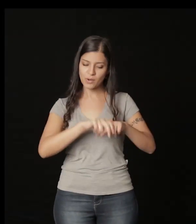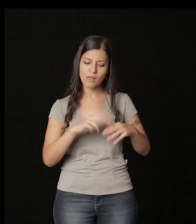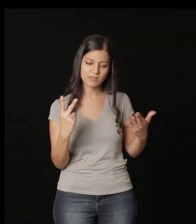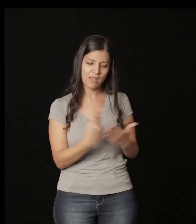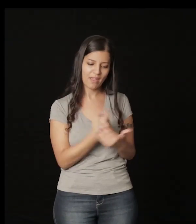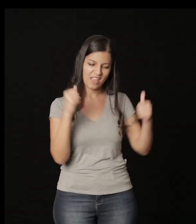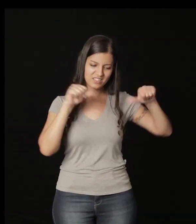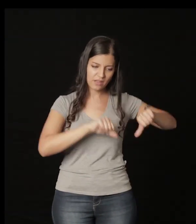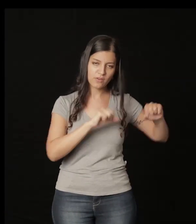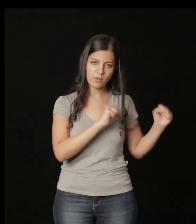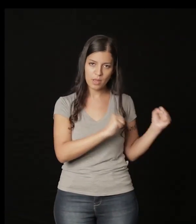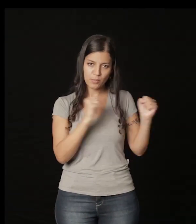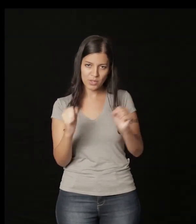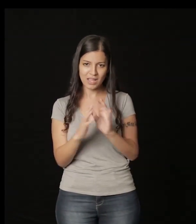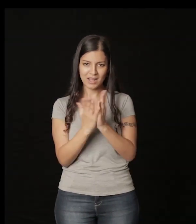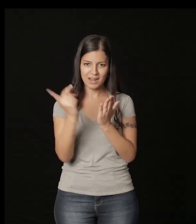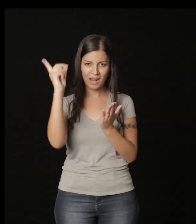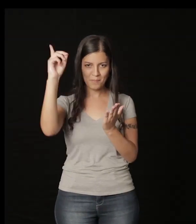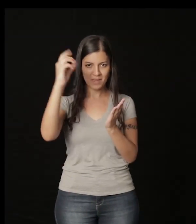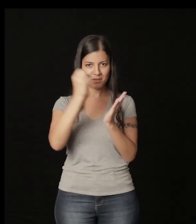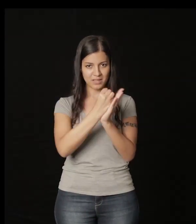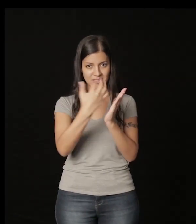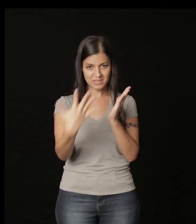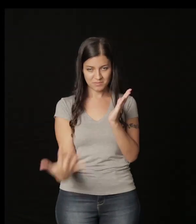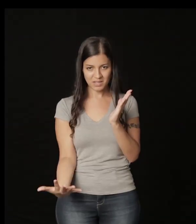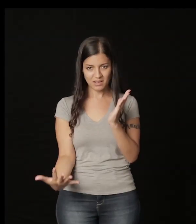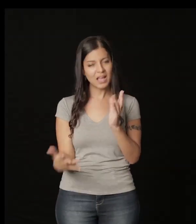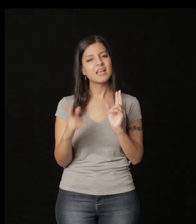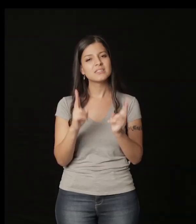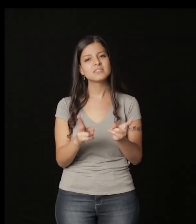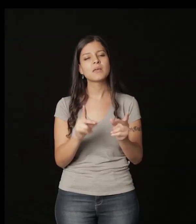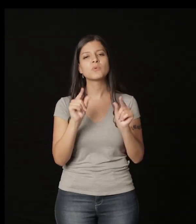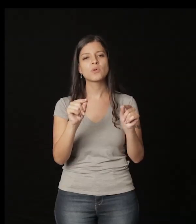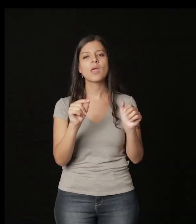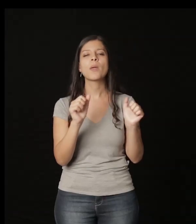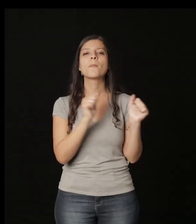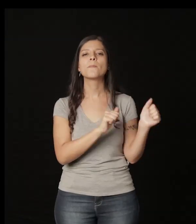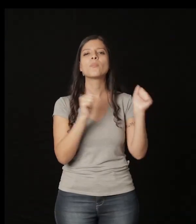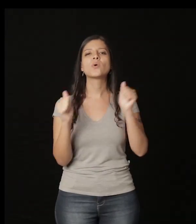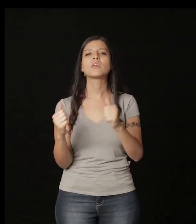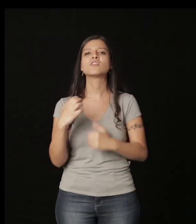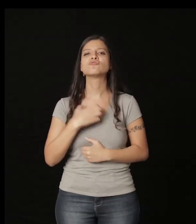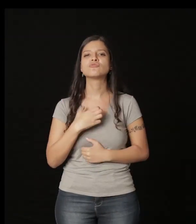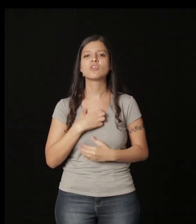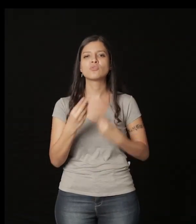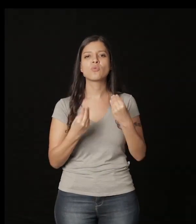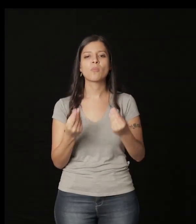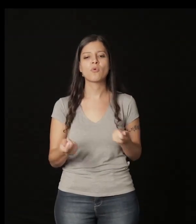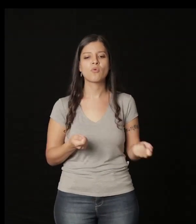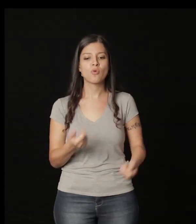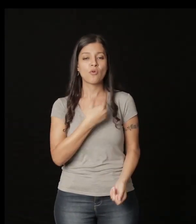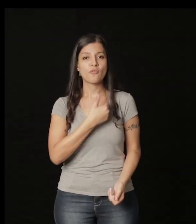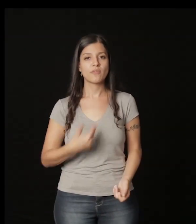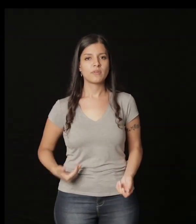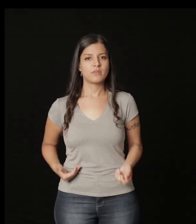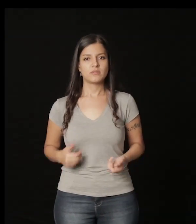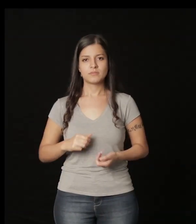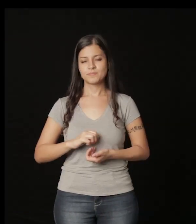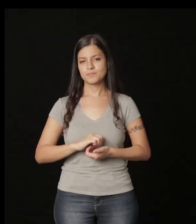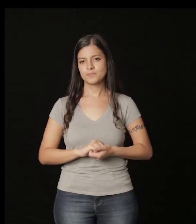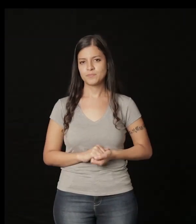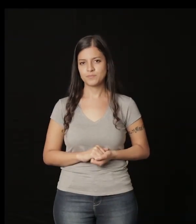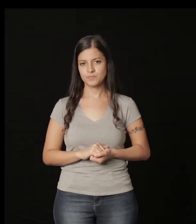predominantemente, portanto, pela catástrofe, e os sistemas de poder na Bíblia estão correlacionados com os sistemas de poder modernos